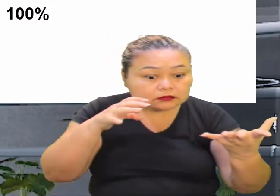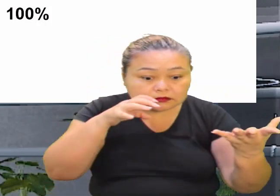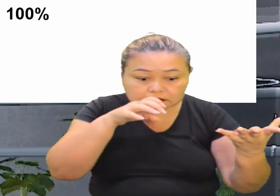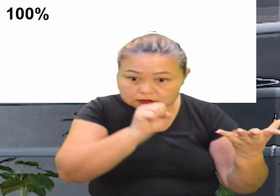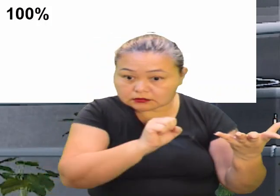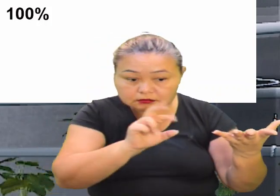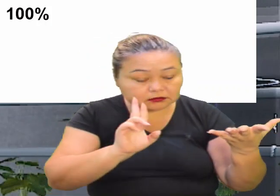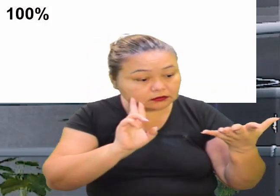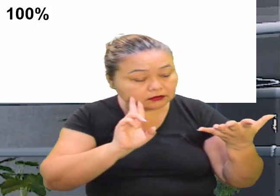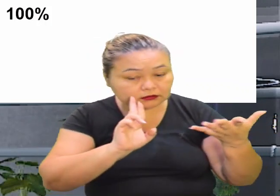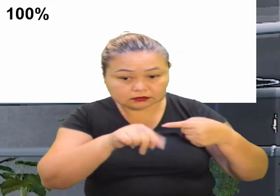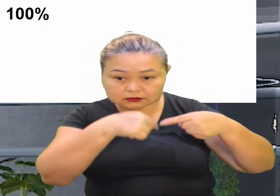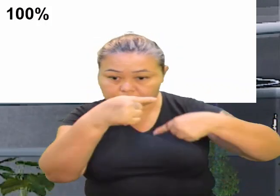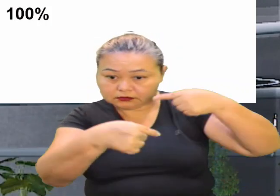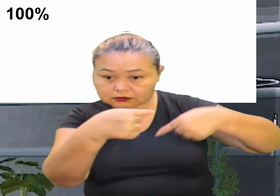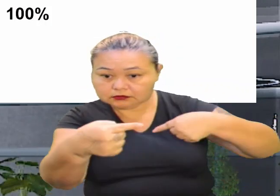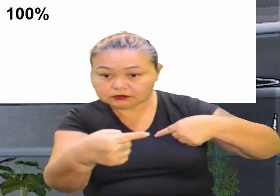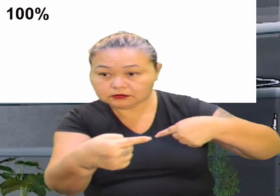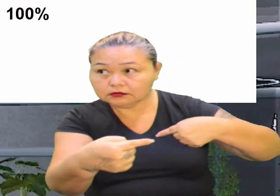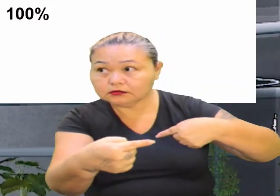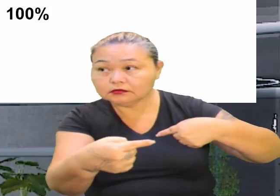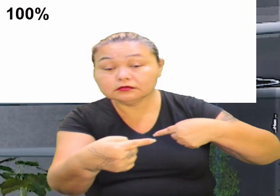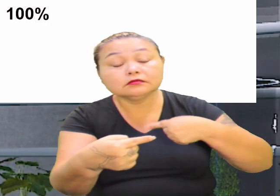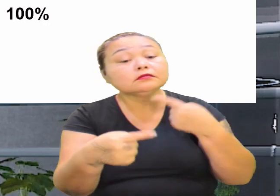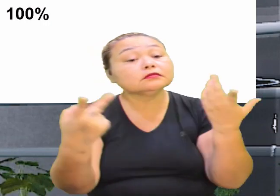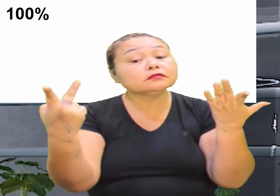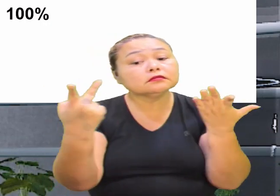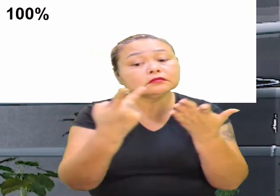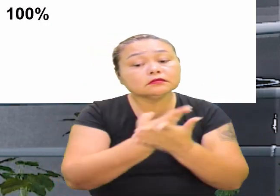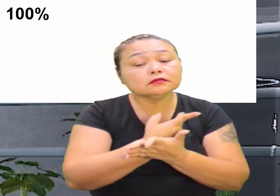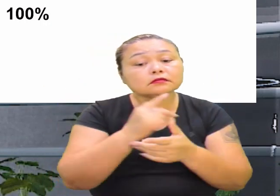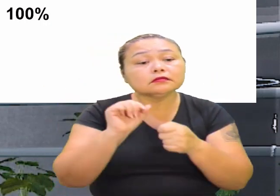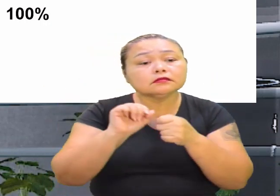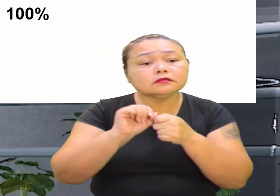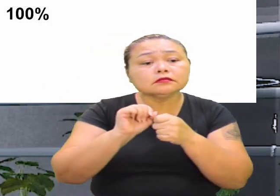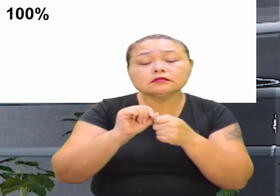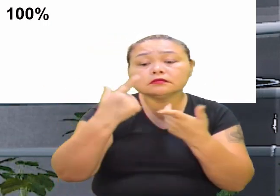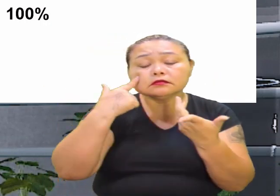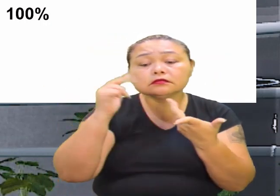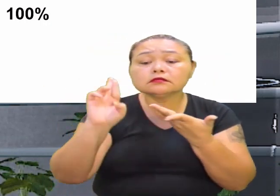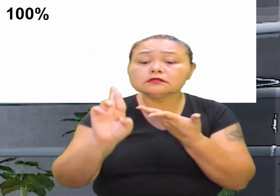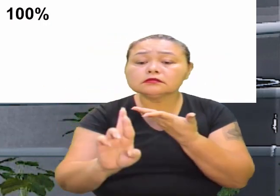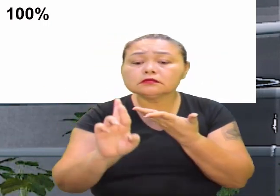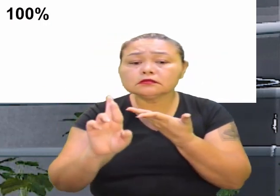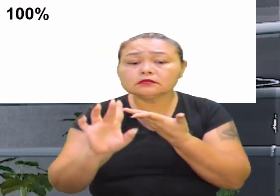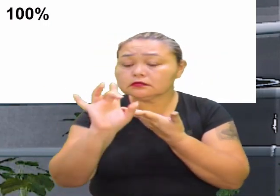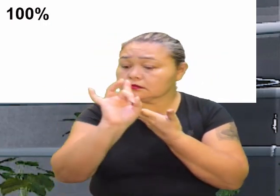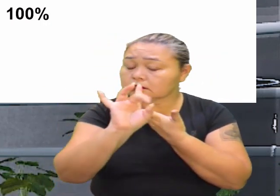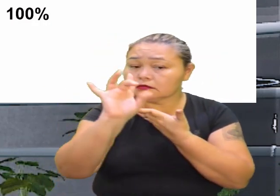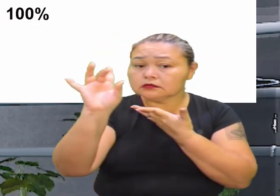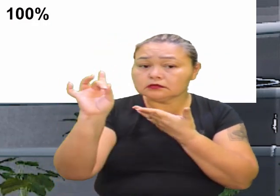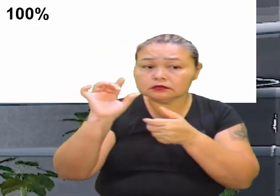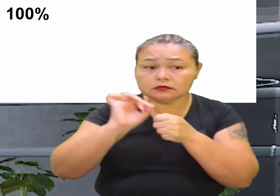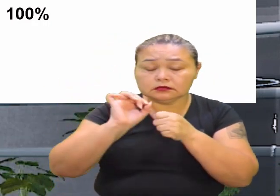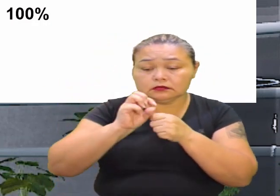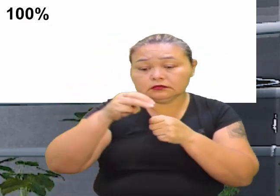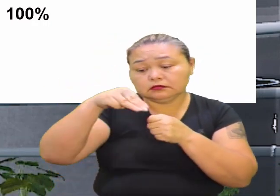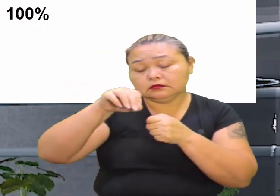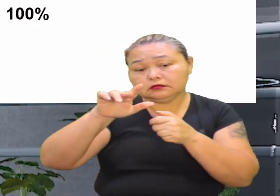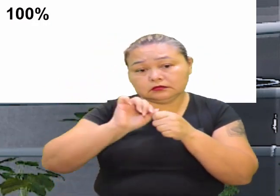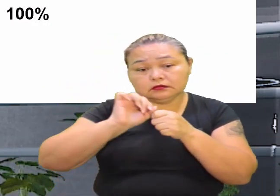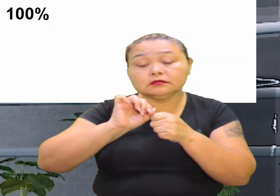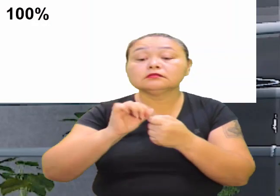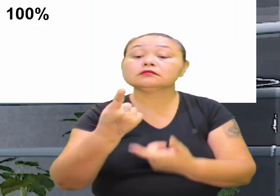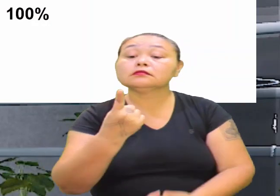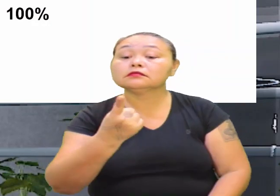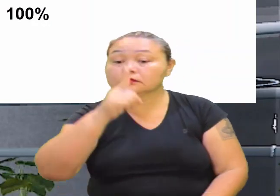de descendentes. E ele conseguiu os puros. Significa o quê, professor? Que toda vez que Mendel cruzava